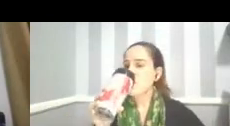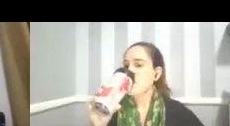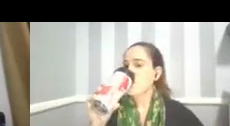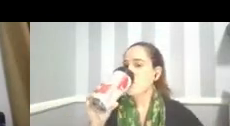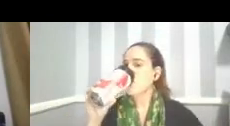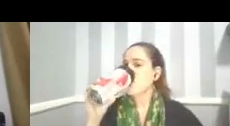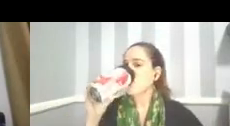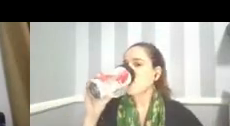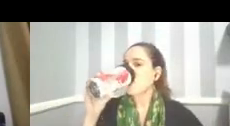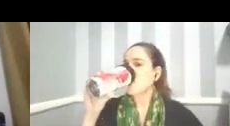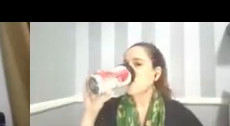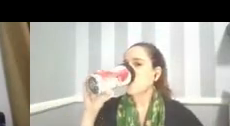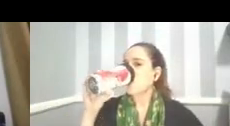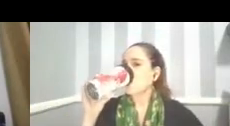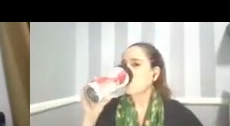Tá errado.